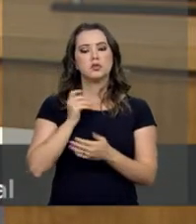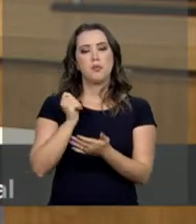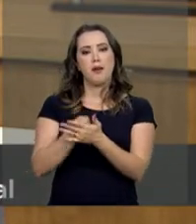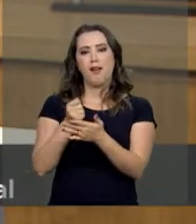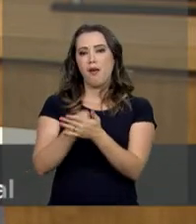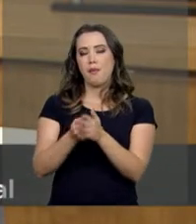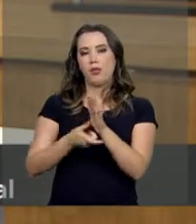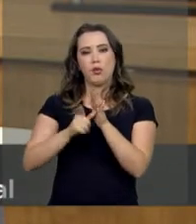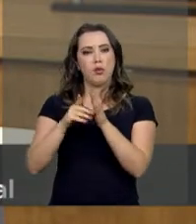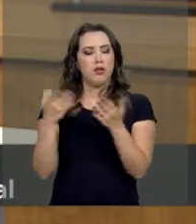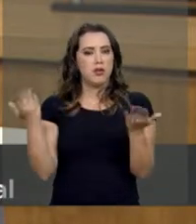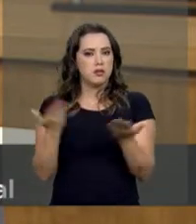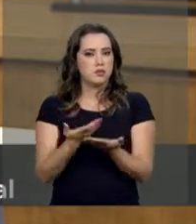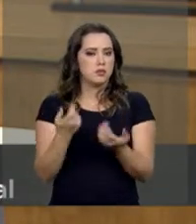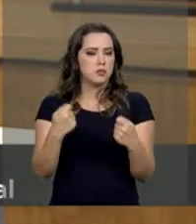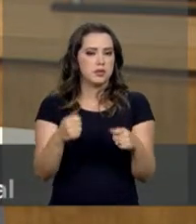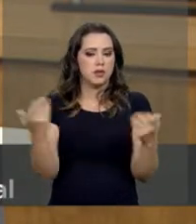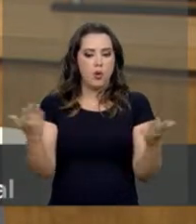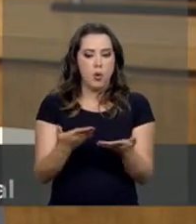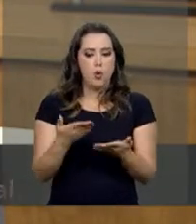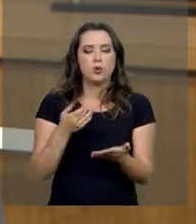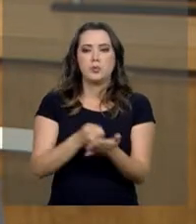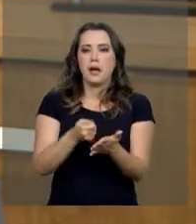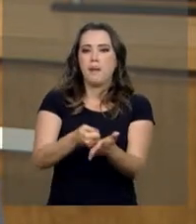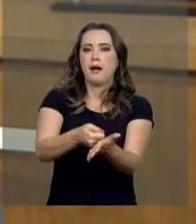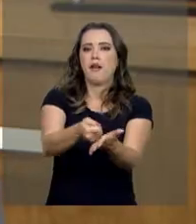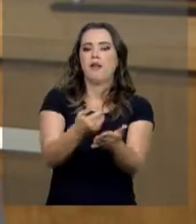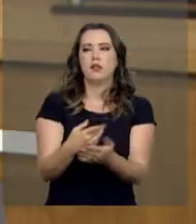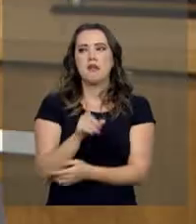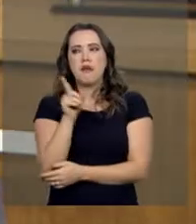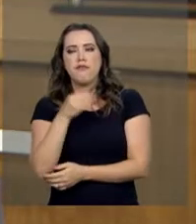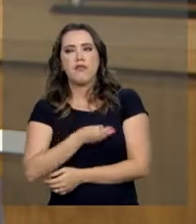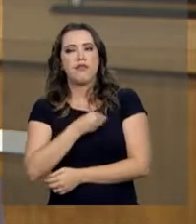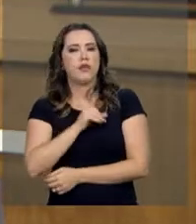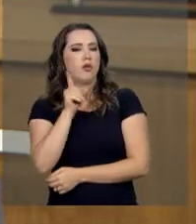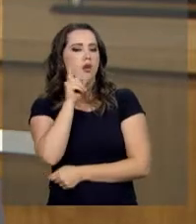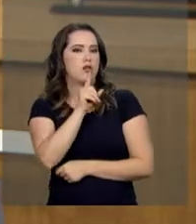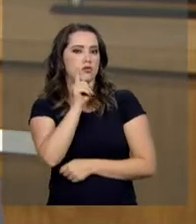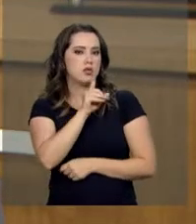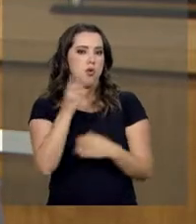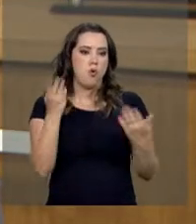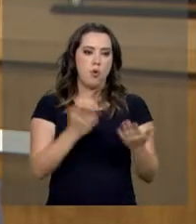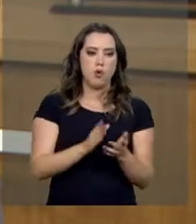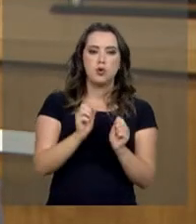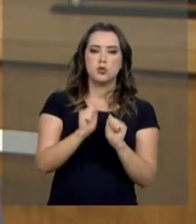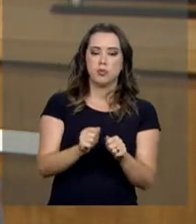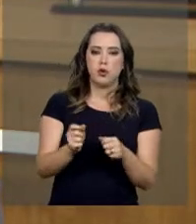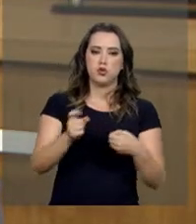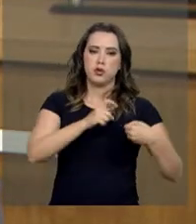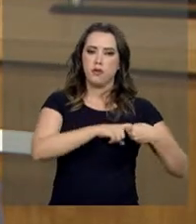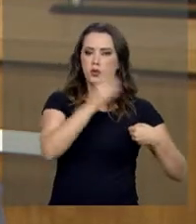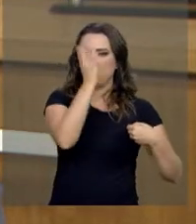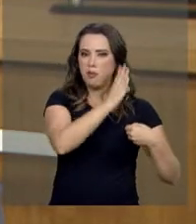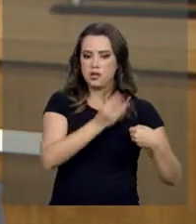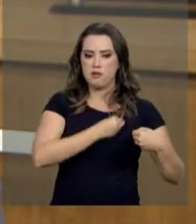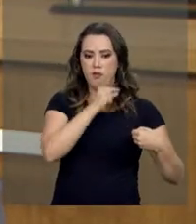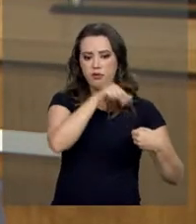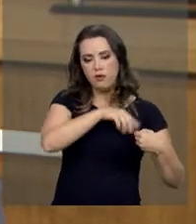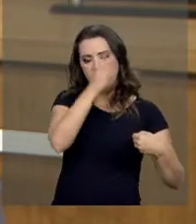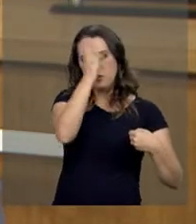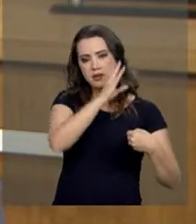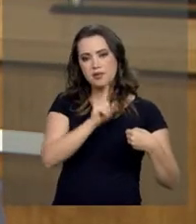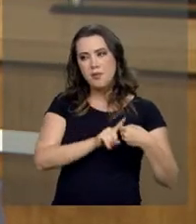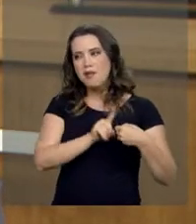no passado não precisa ainda hoje está residente nos estados unidos então ela pode hoje já ter voltado para o brasil mas ela ficou